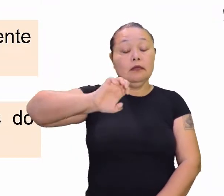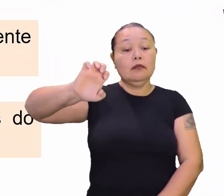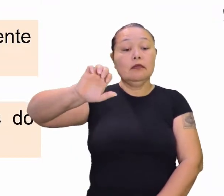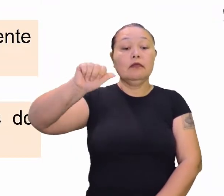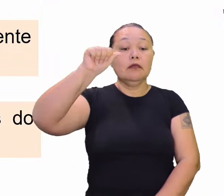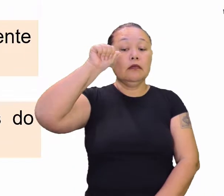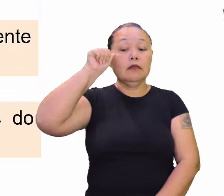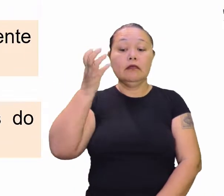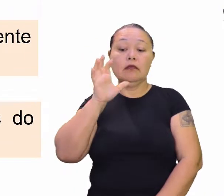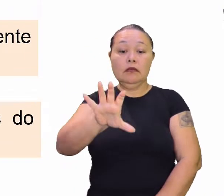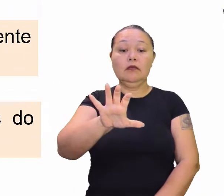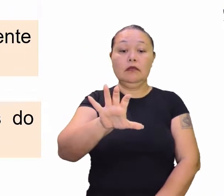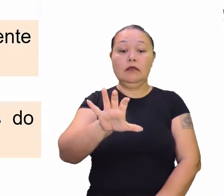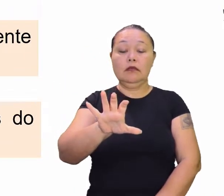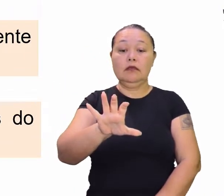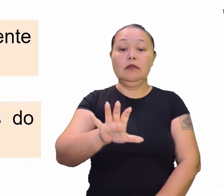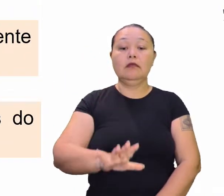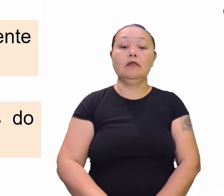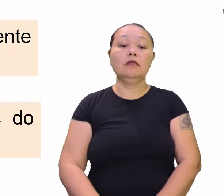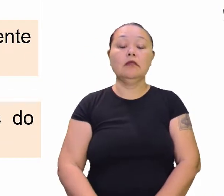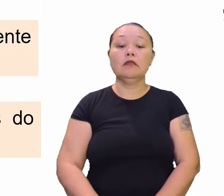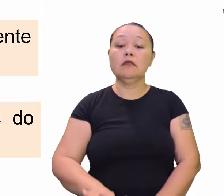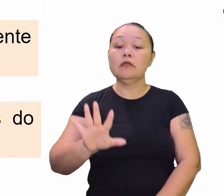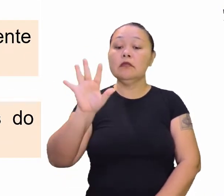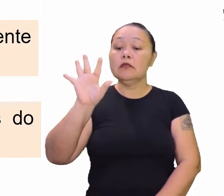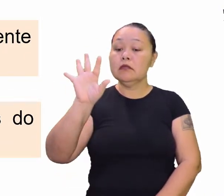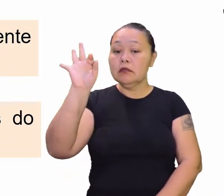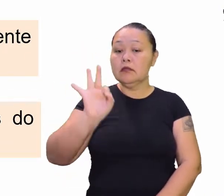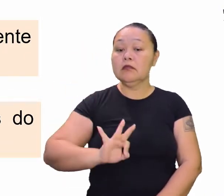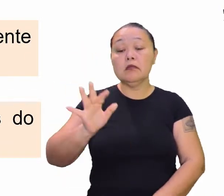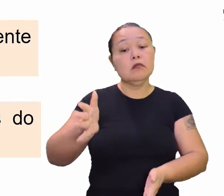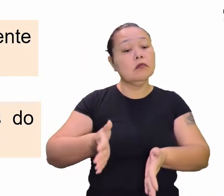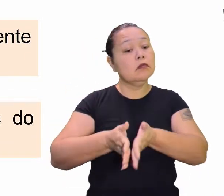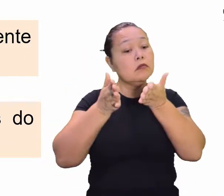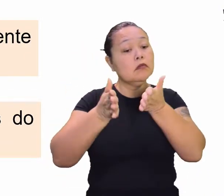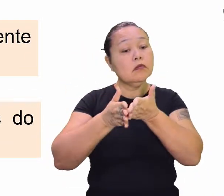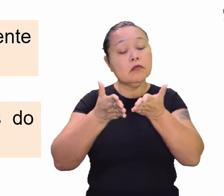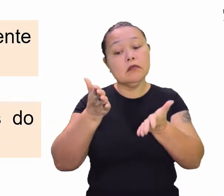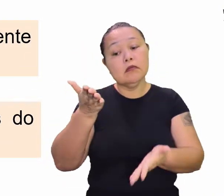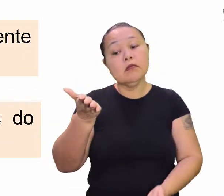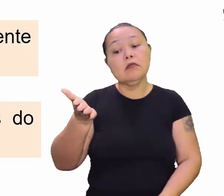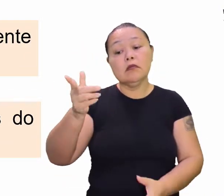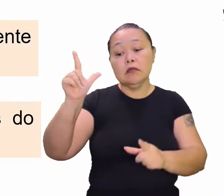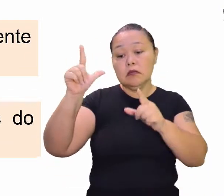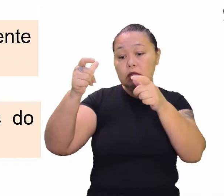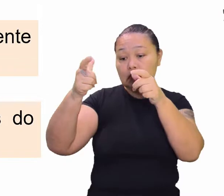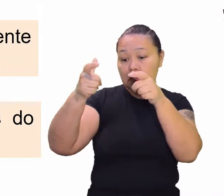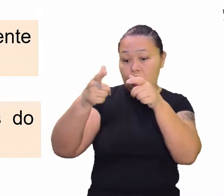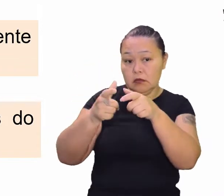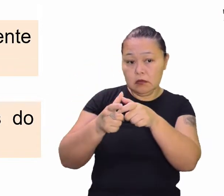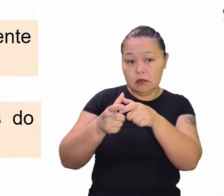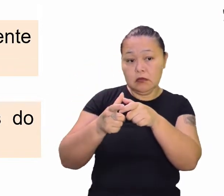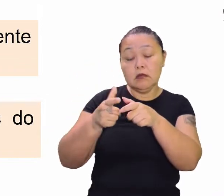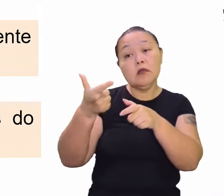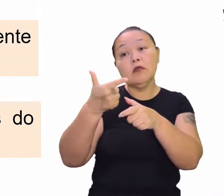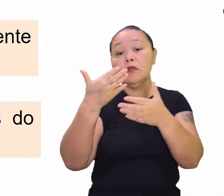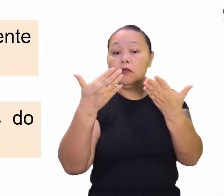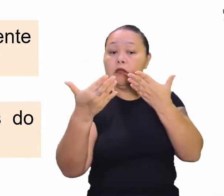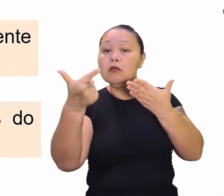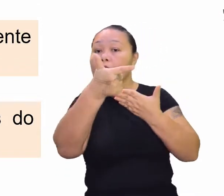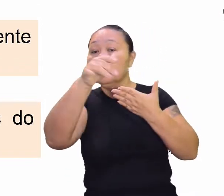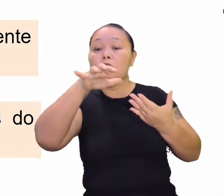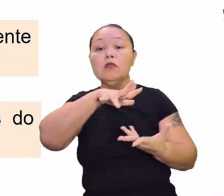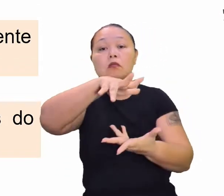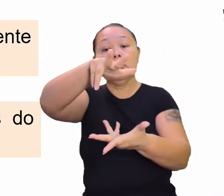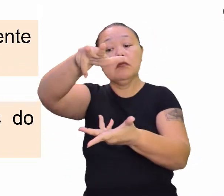Europa e Ásia Central, professor Jorge. Índices de pobreza mais baixos entre as